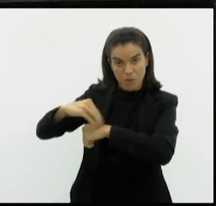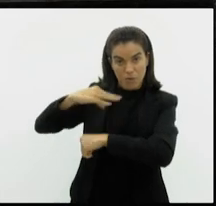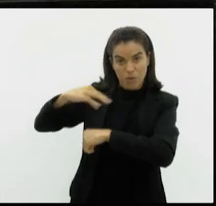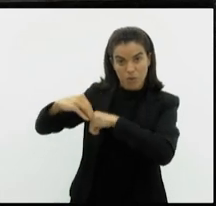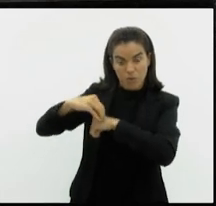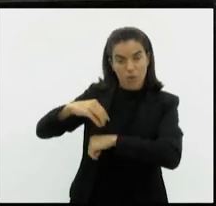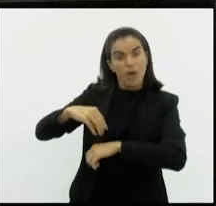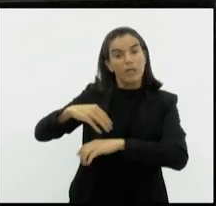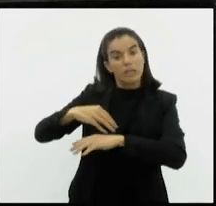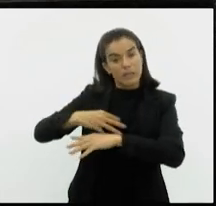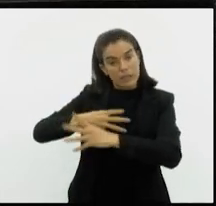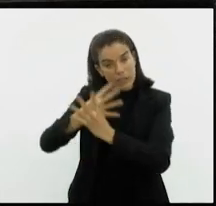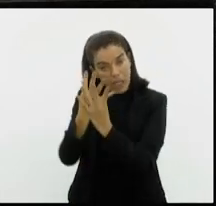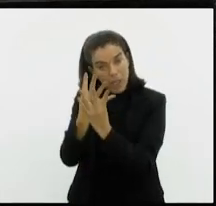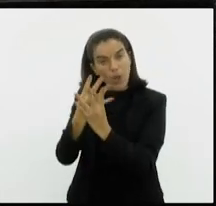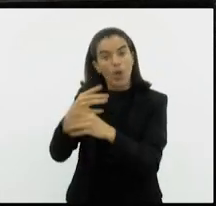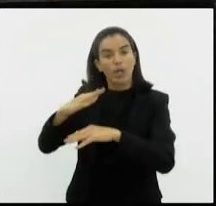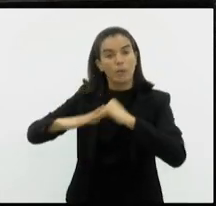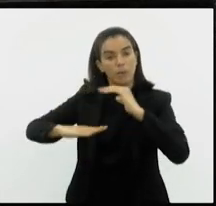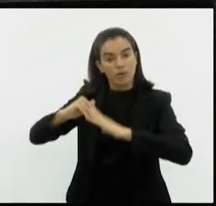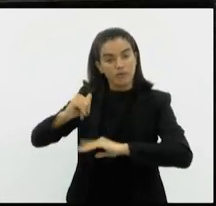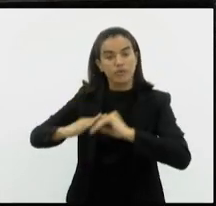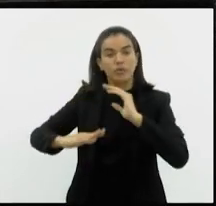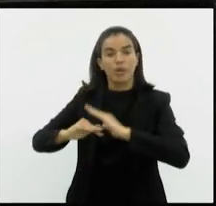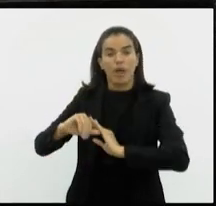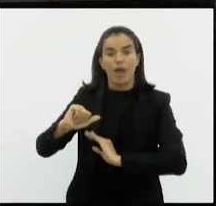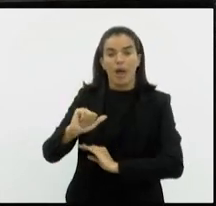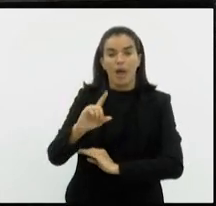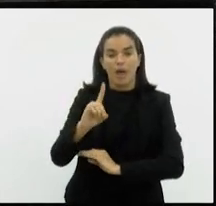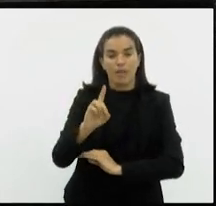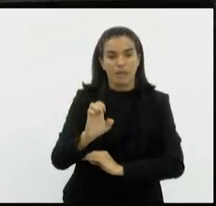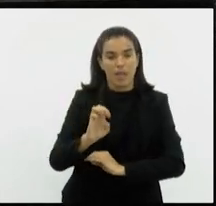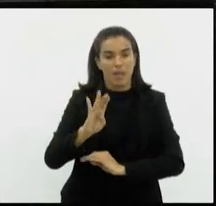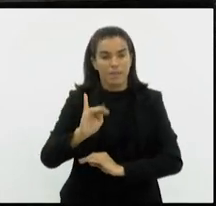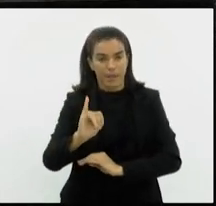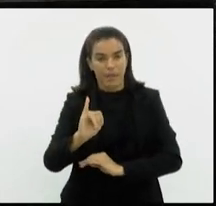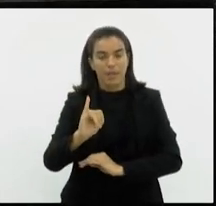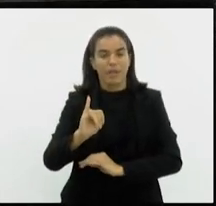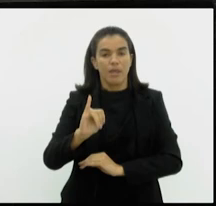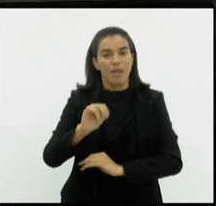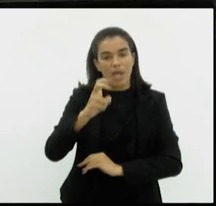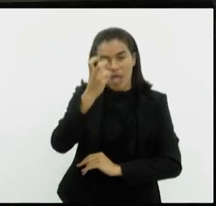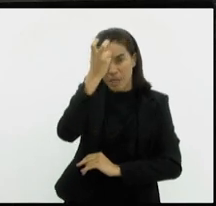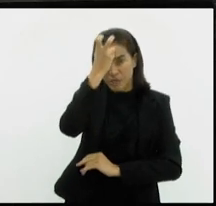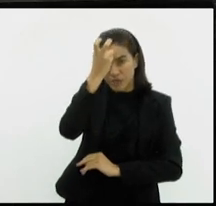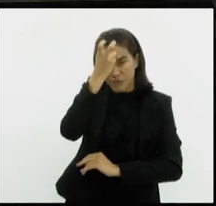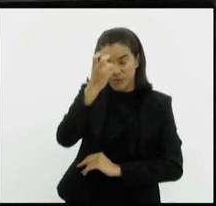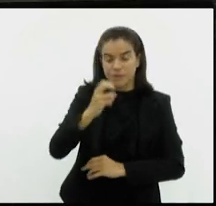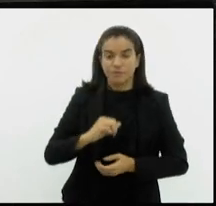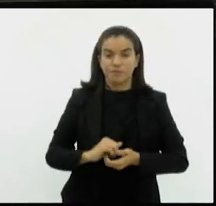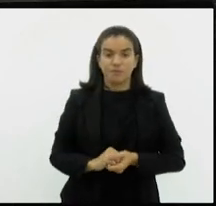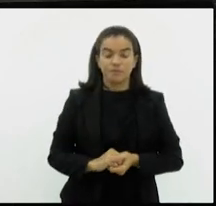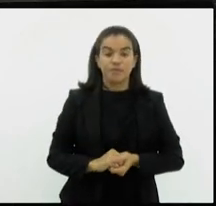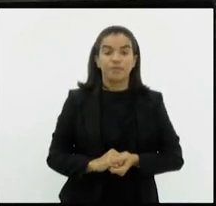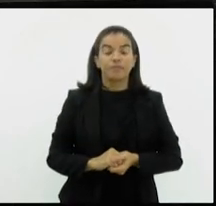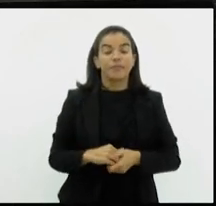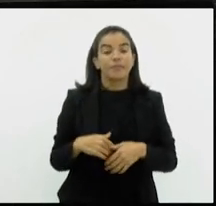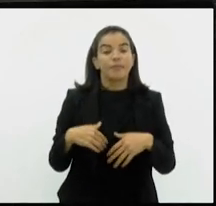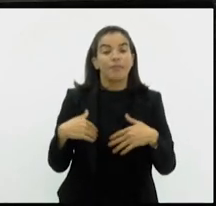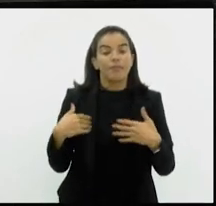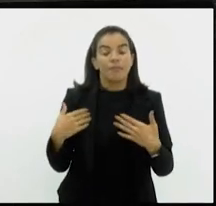uma taróloga a a Deb GS E aí